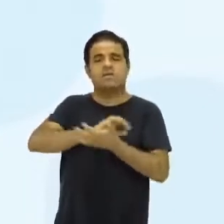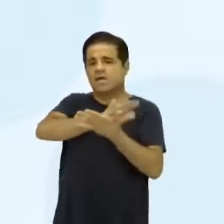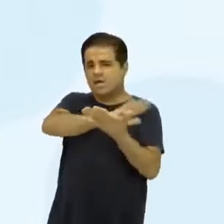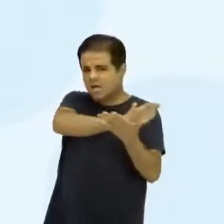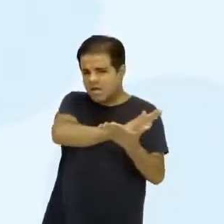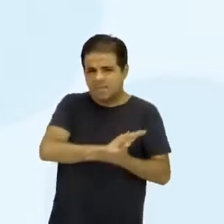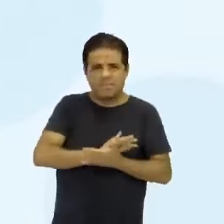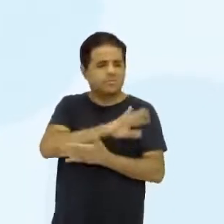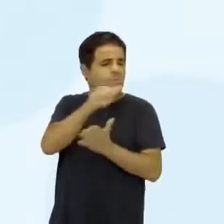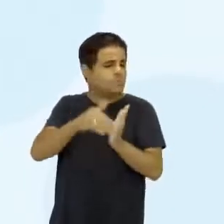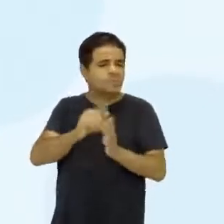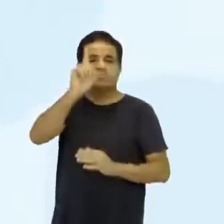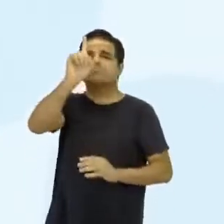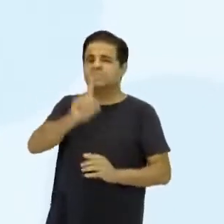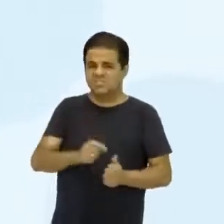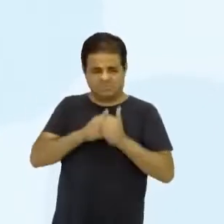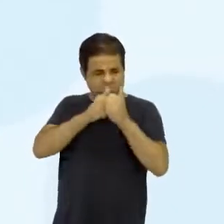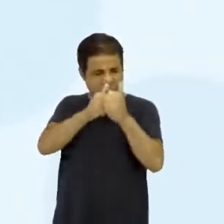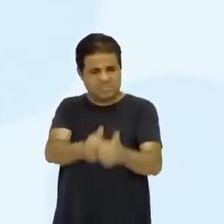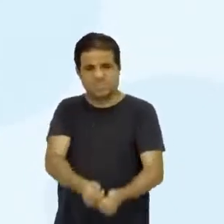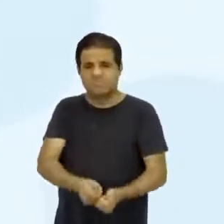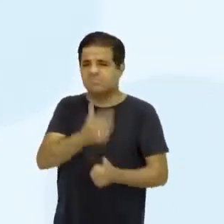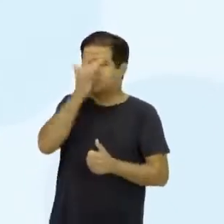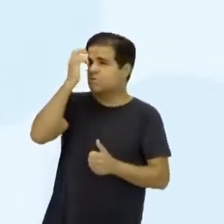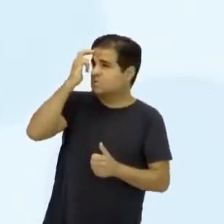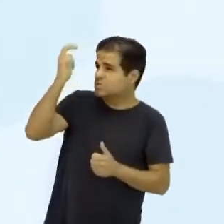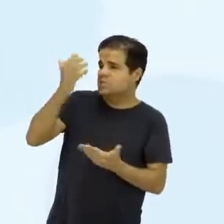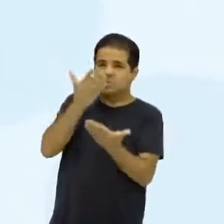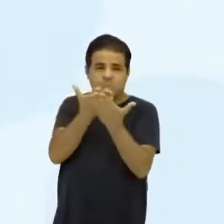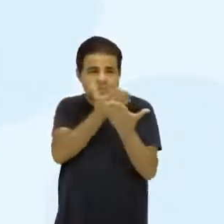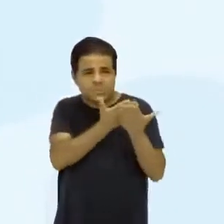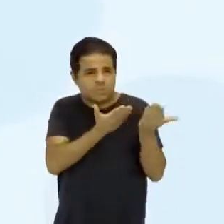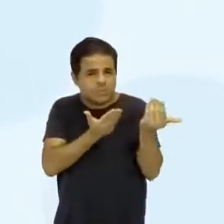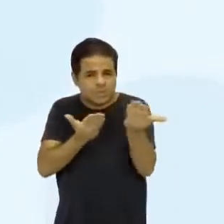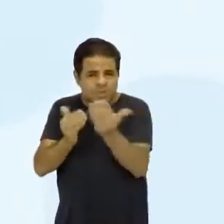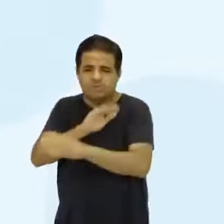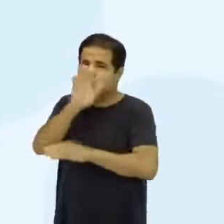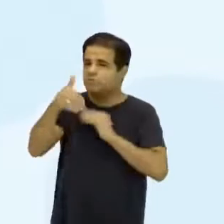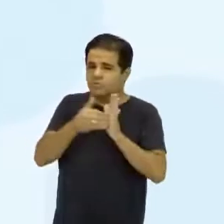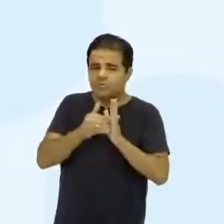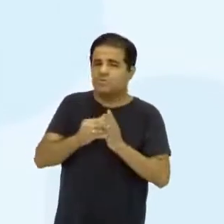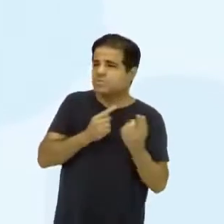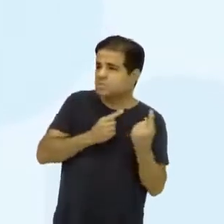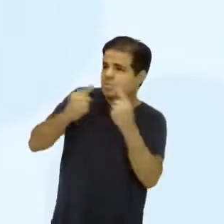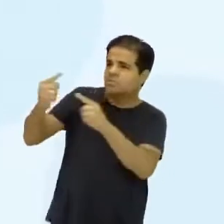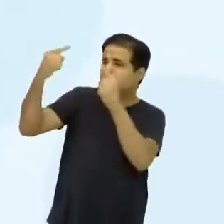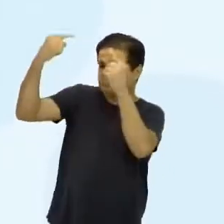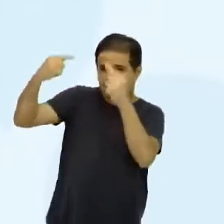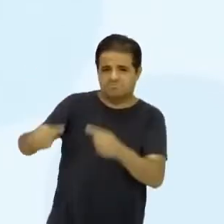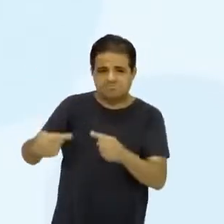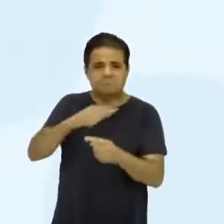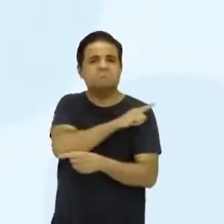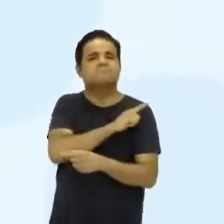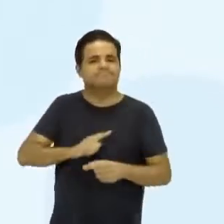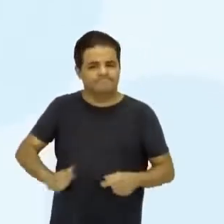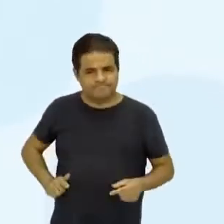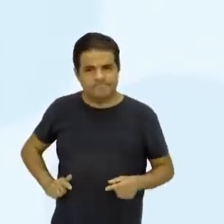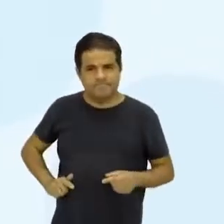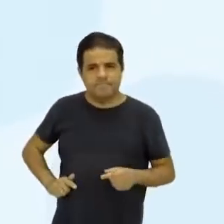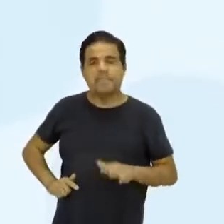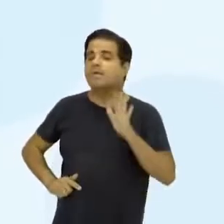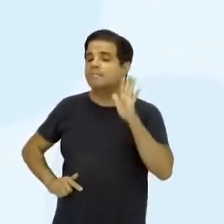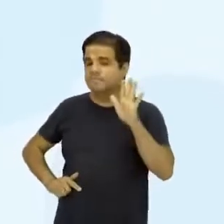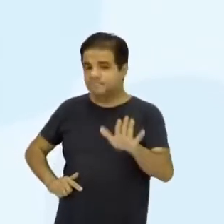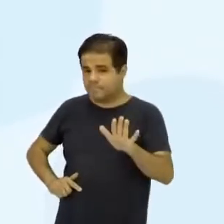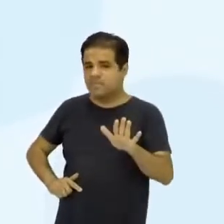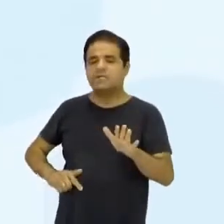com todos os direitos, perseguição a intelectuais, estudantes e todos aqueles que se oporem ao governo.